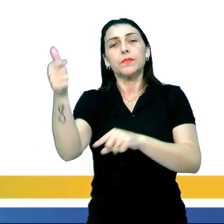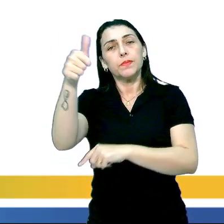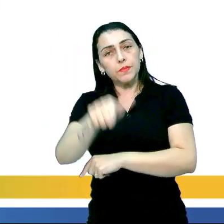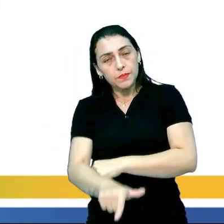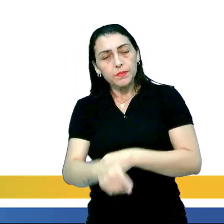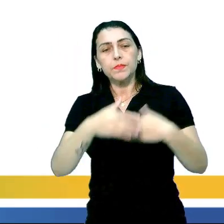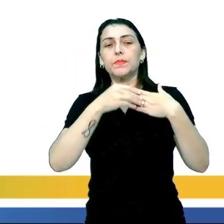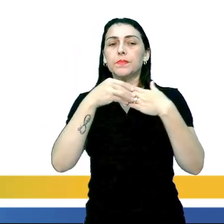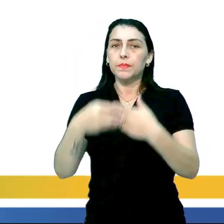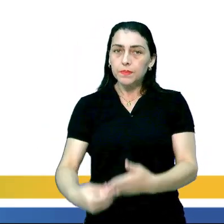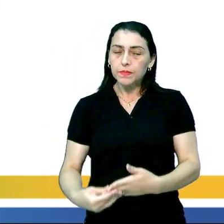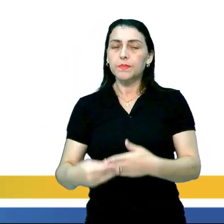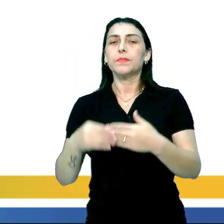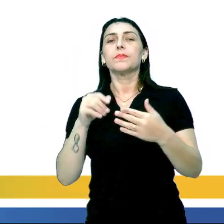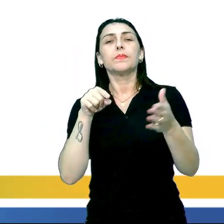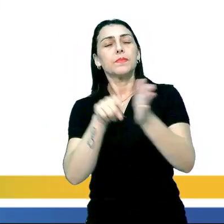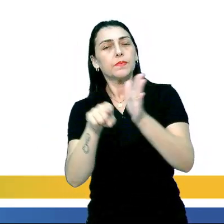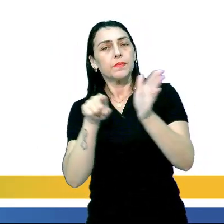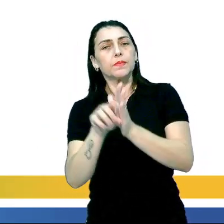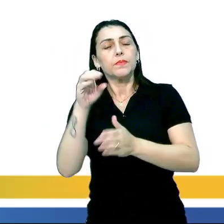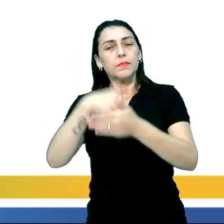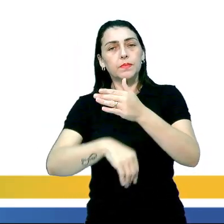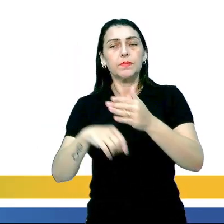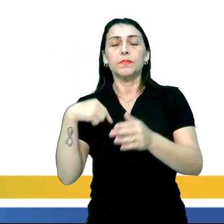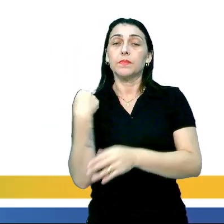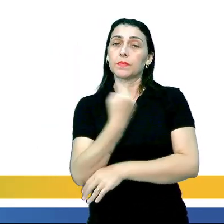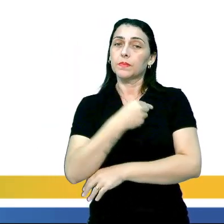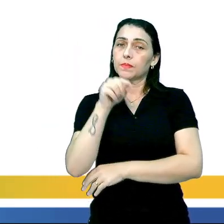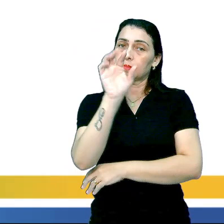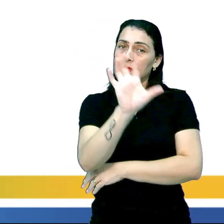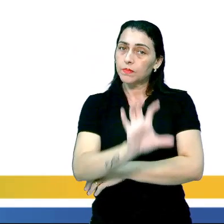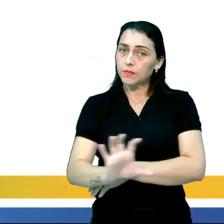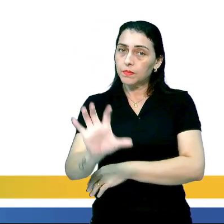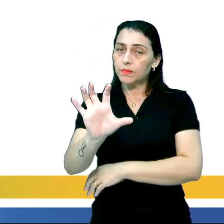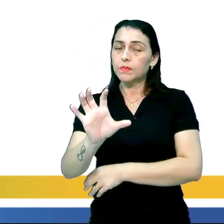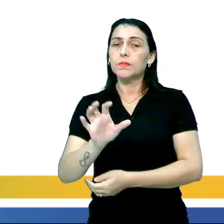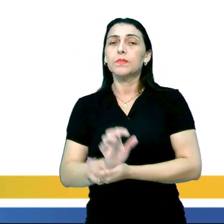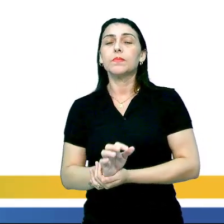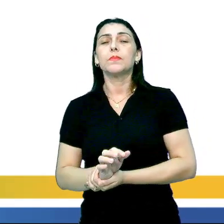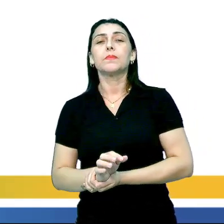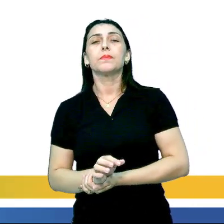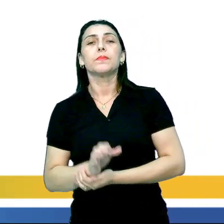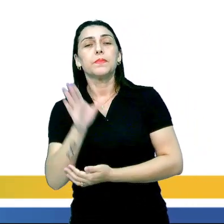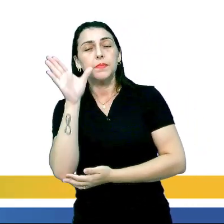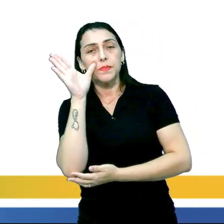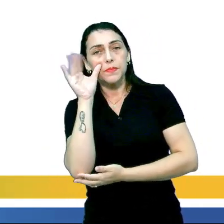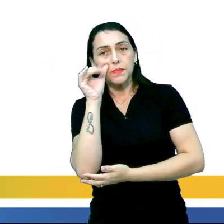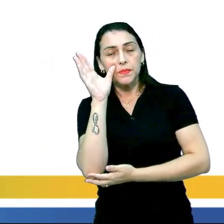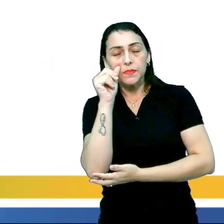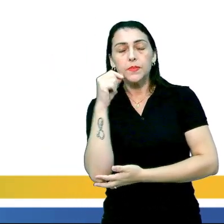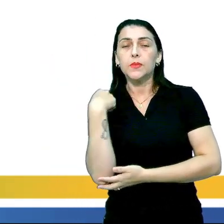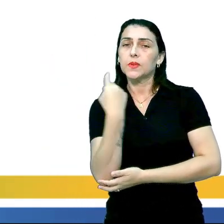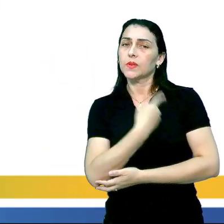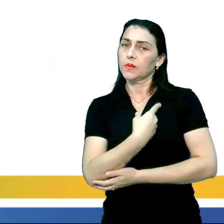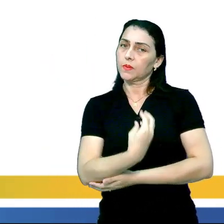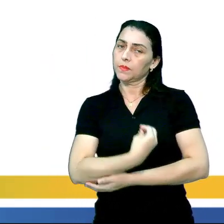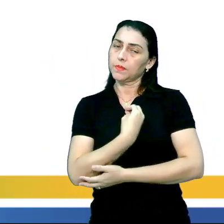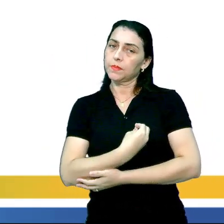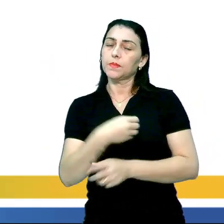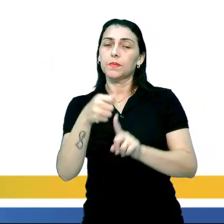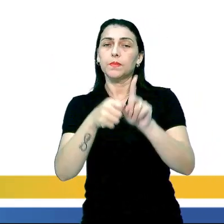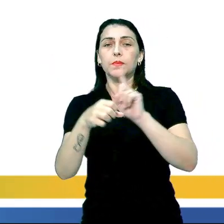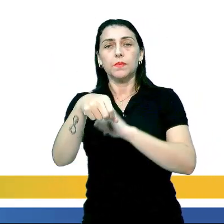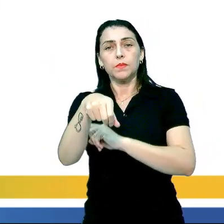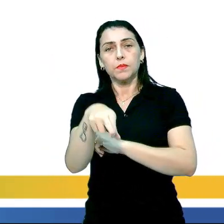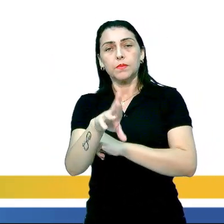Novamente, vou trazer essa questão dentro da nossa região, pessoal. Algo bem interessante que a gente vivenciou no mês